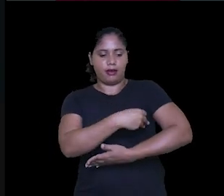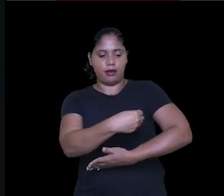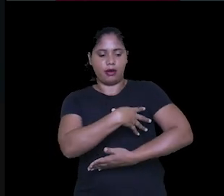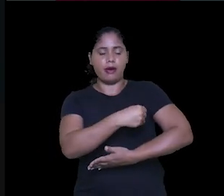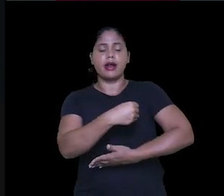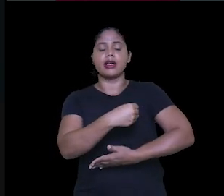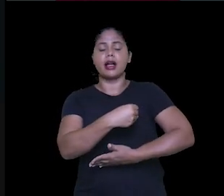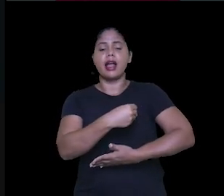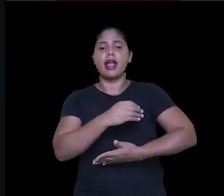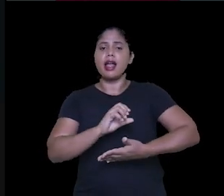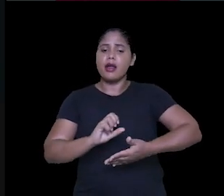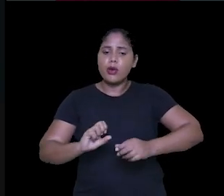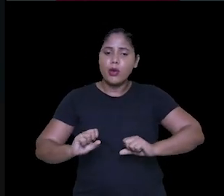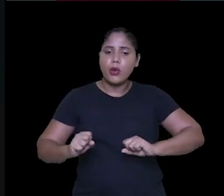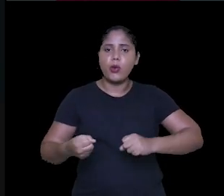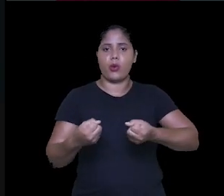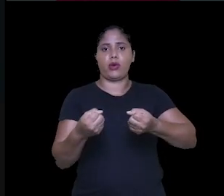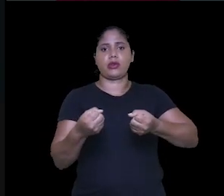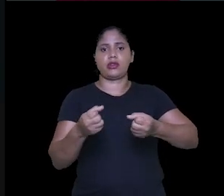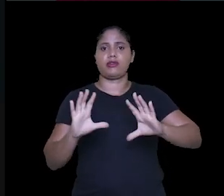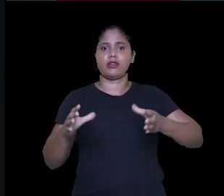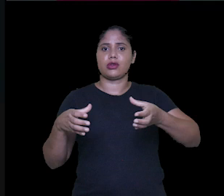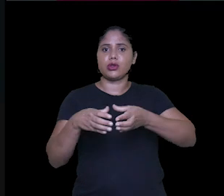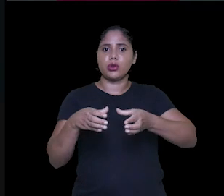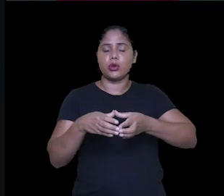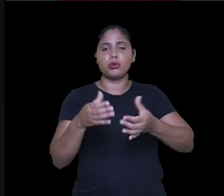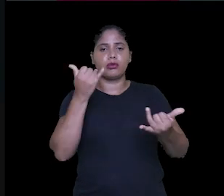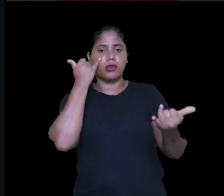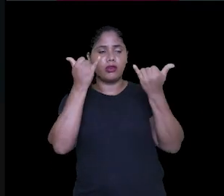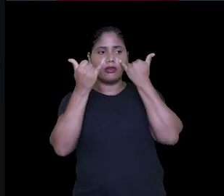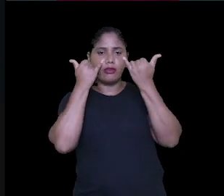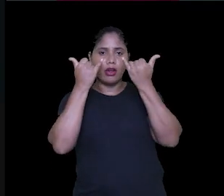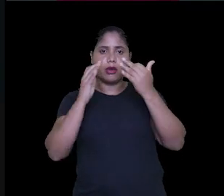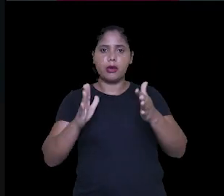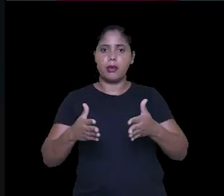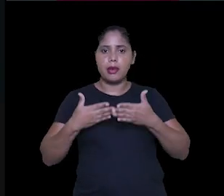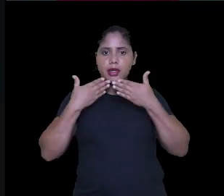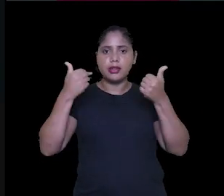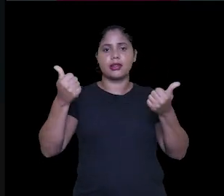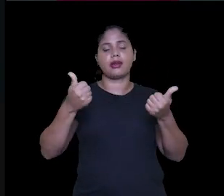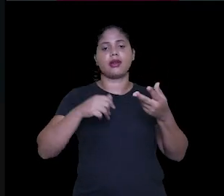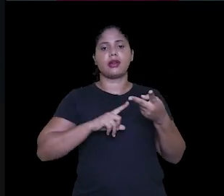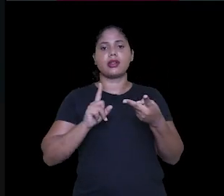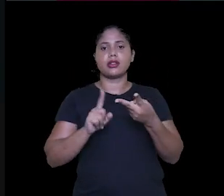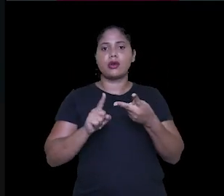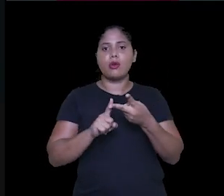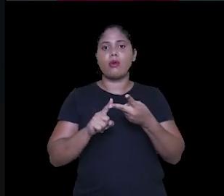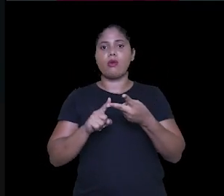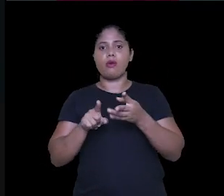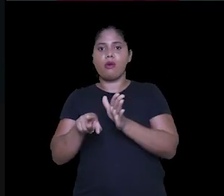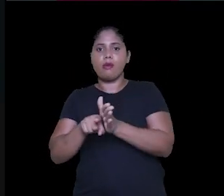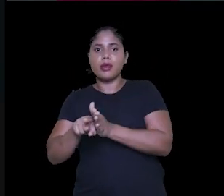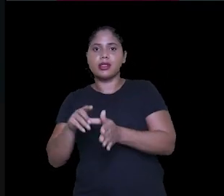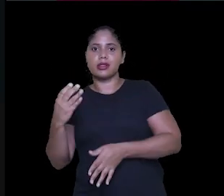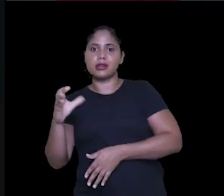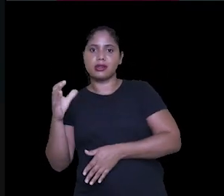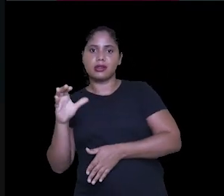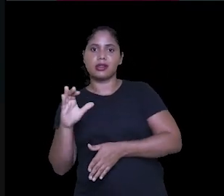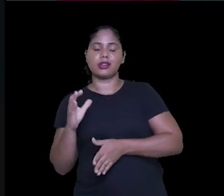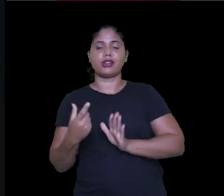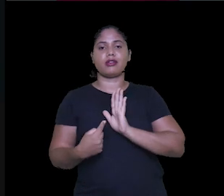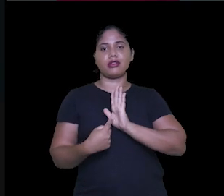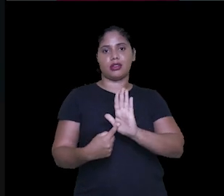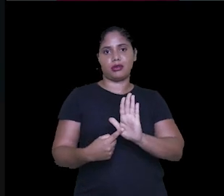esforço coletivo que requer informações qualificadas e baseado em evidências científicas, em uma rede de